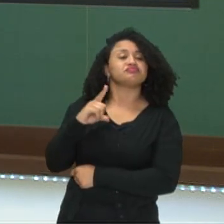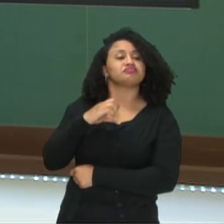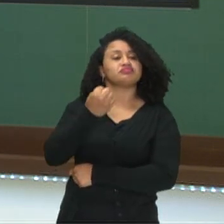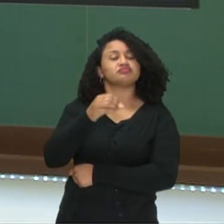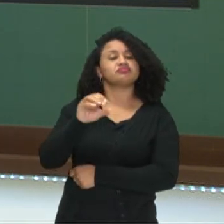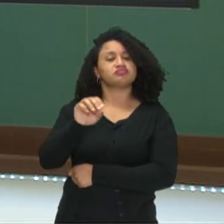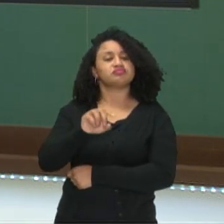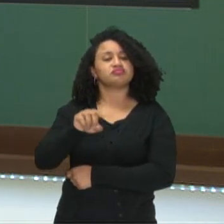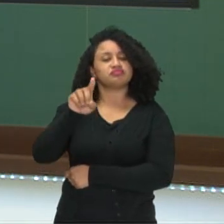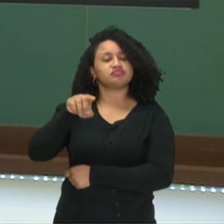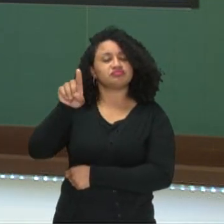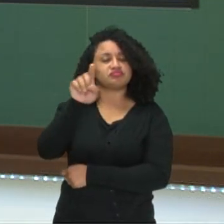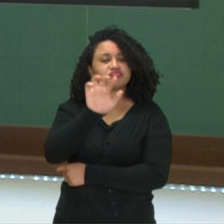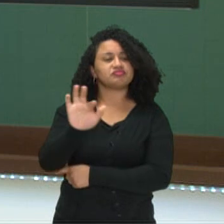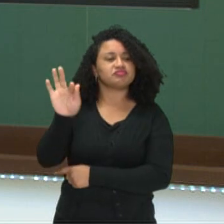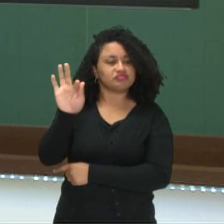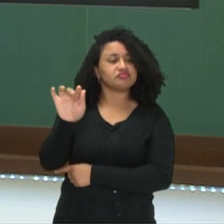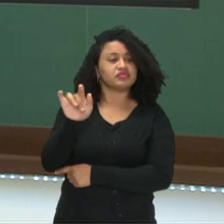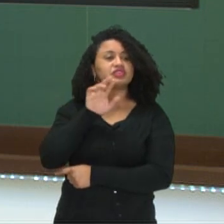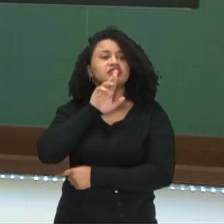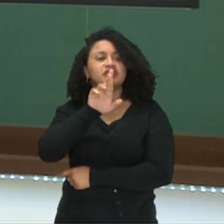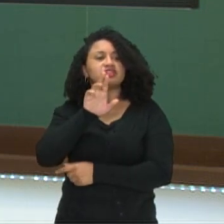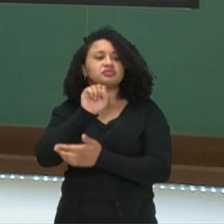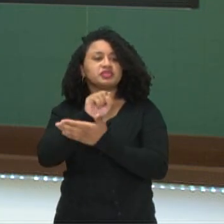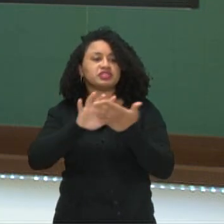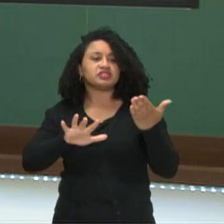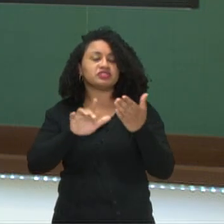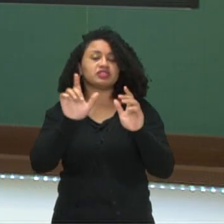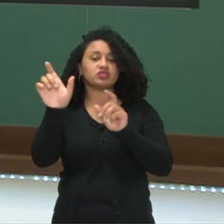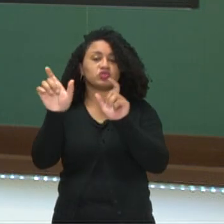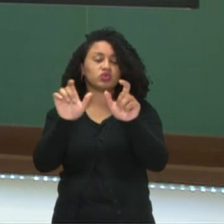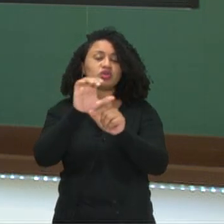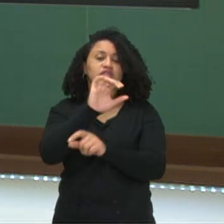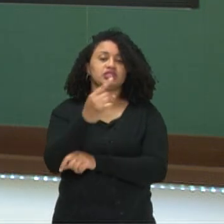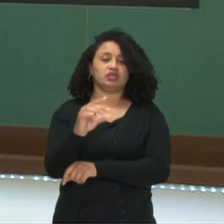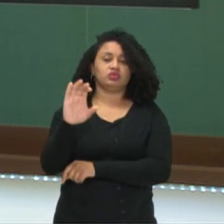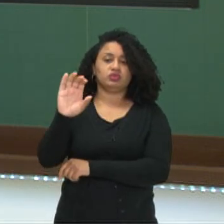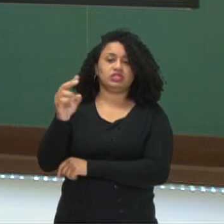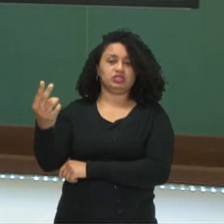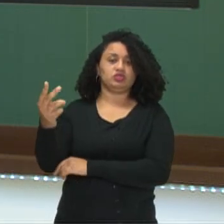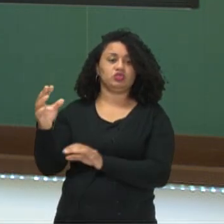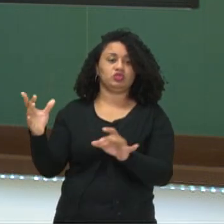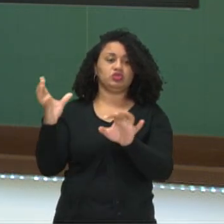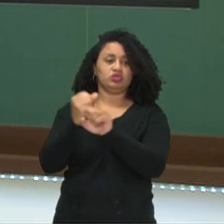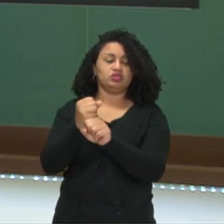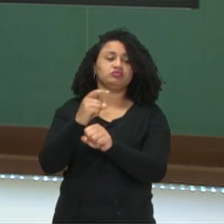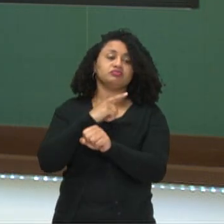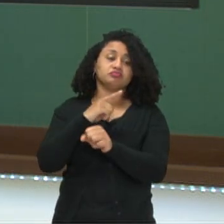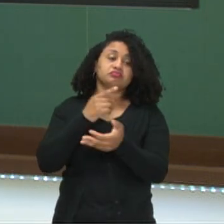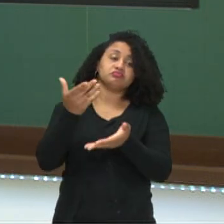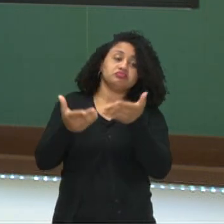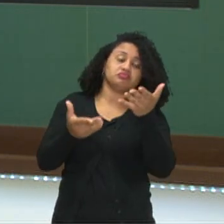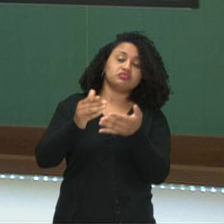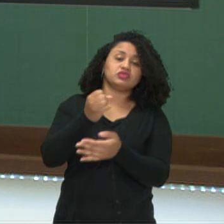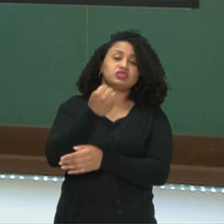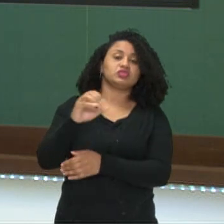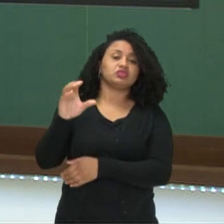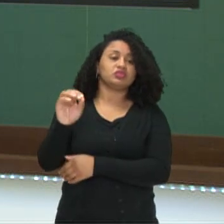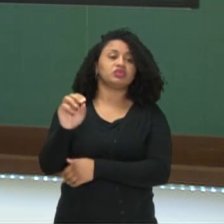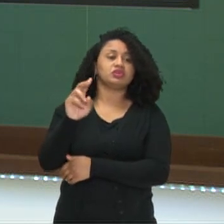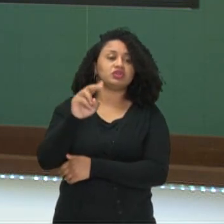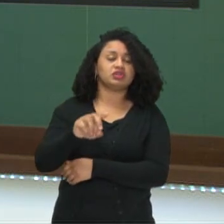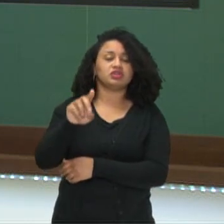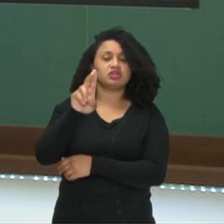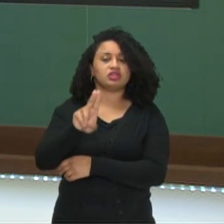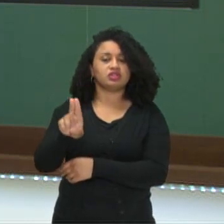80 microfarad. Essa é a resposta do probleminha, quer dizer que esses dois capacitores têm como equivalência um capacitor de 80